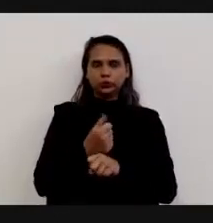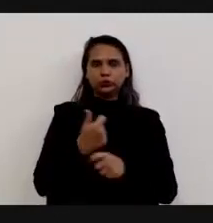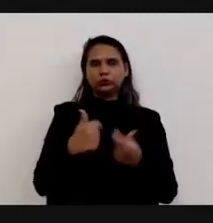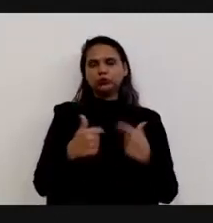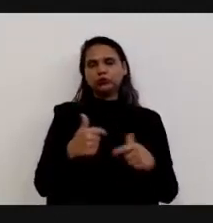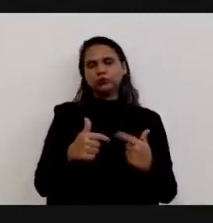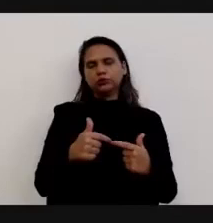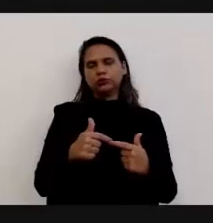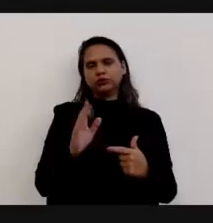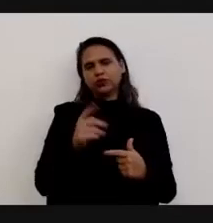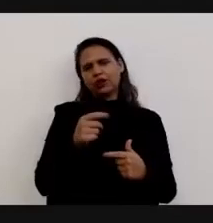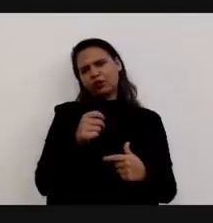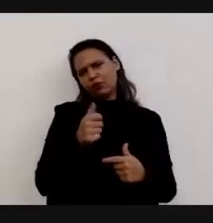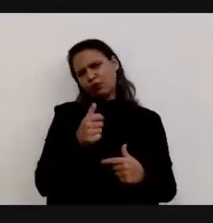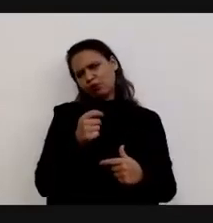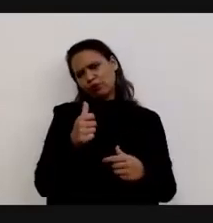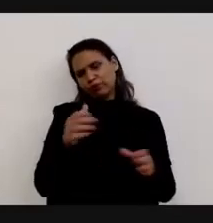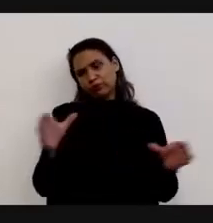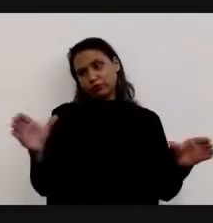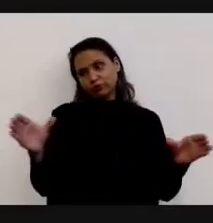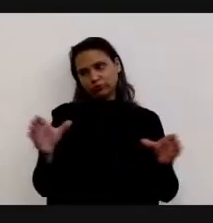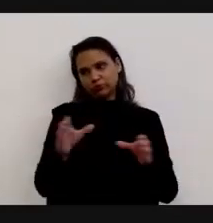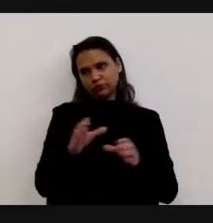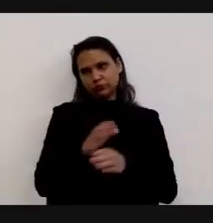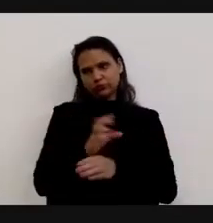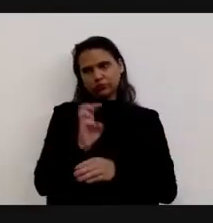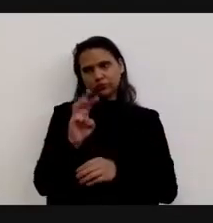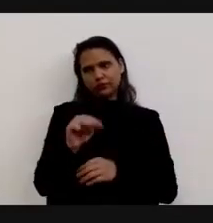minha conclusão, assim, nos meus aspectos